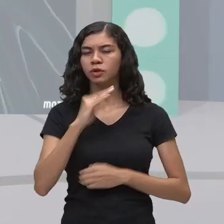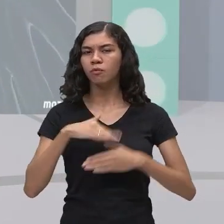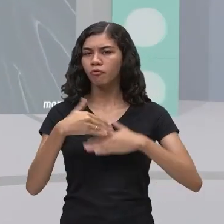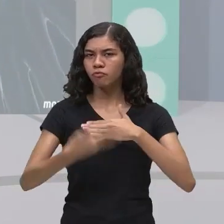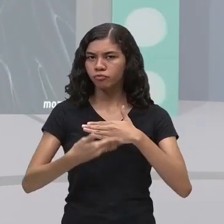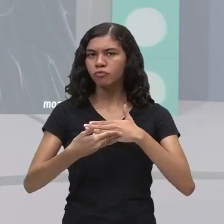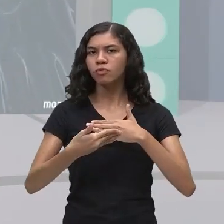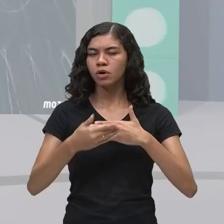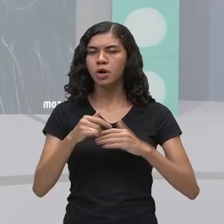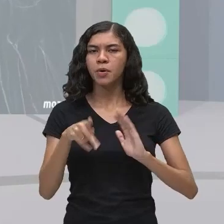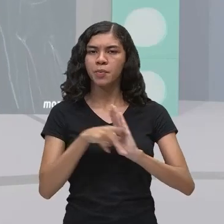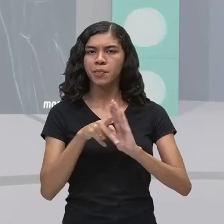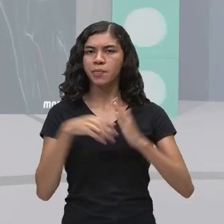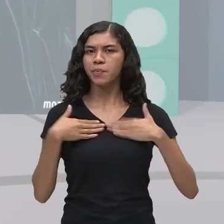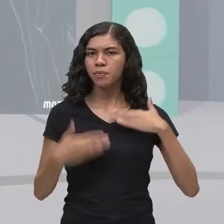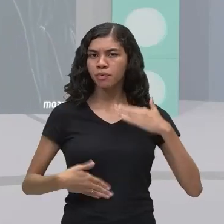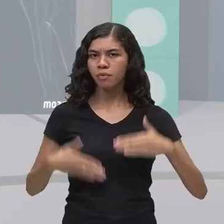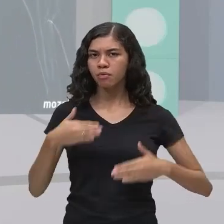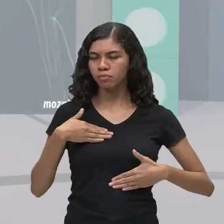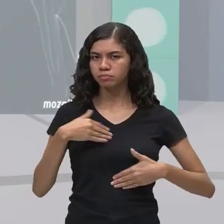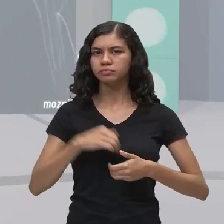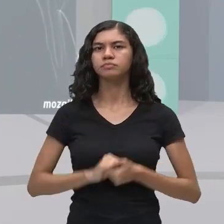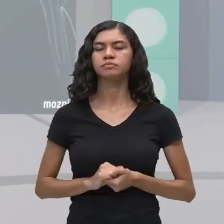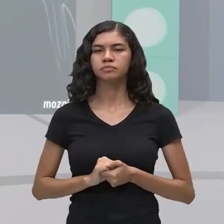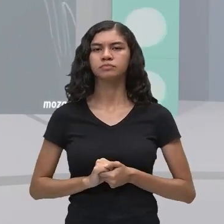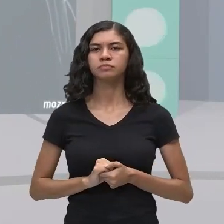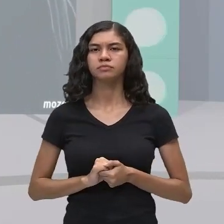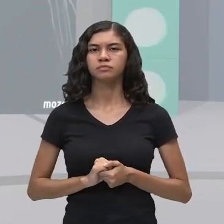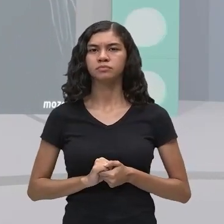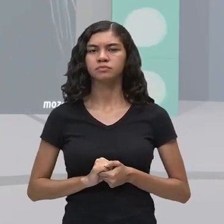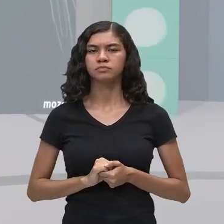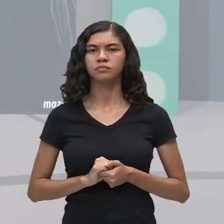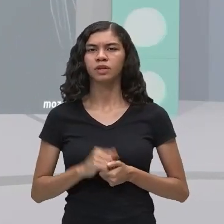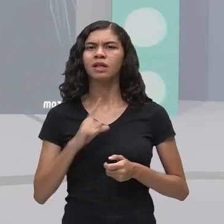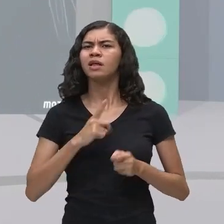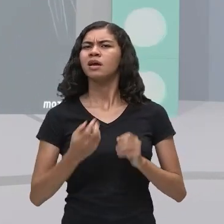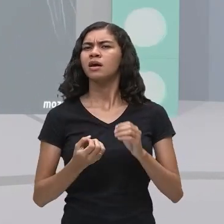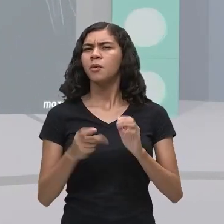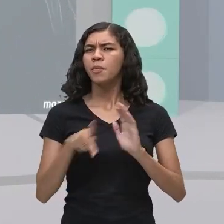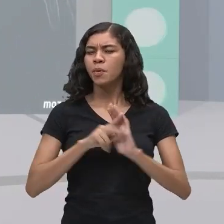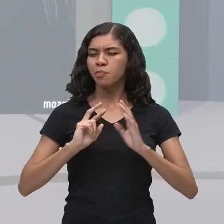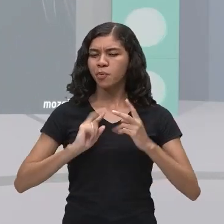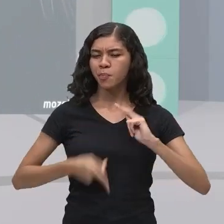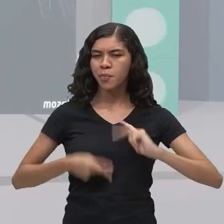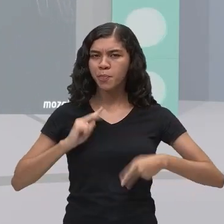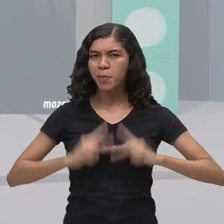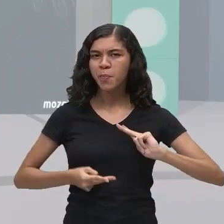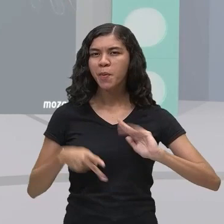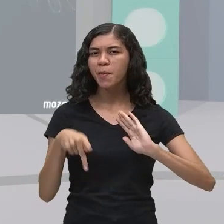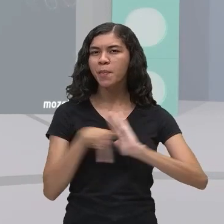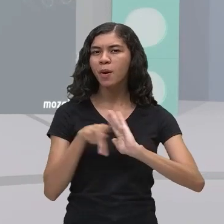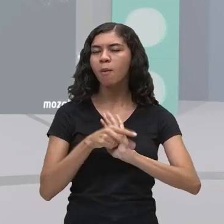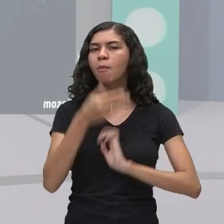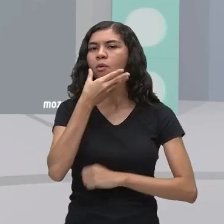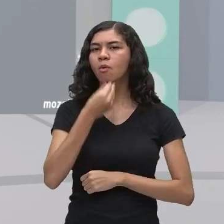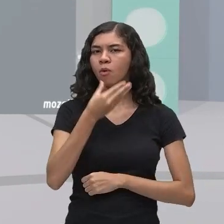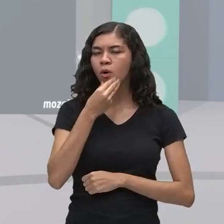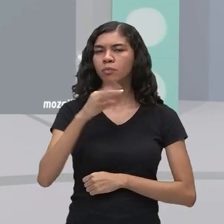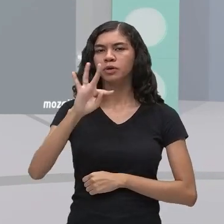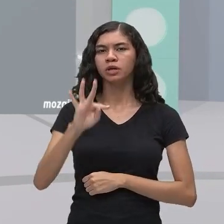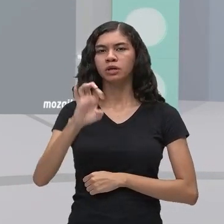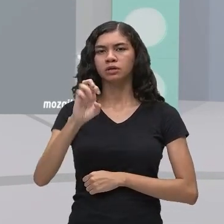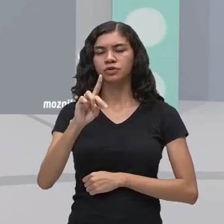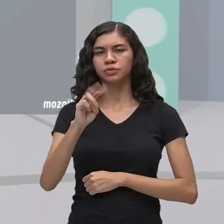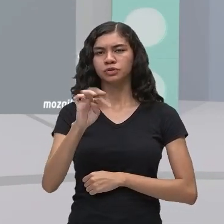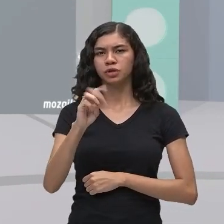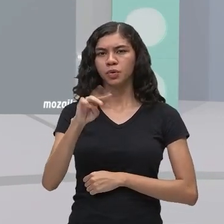corpo, na bolsa escrotal. No testículo, nós temos a produção do hormônio masculino, testosterona, e também a produção do gameta masculino, que são